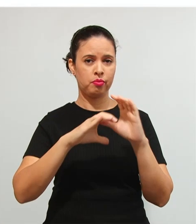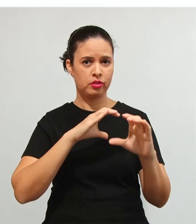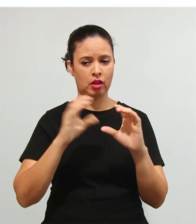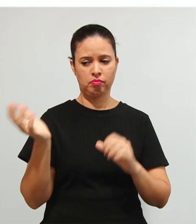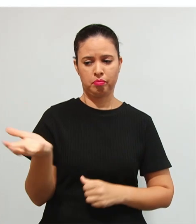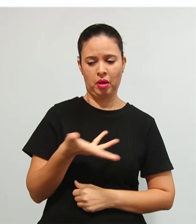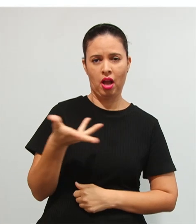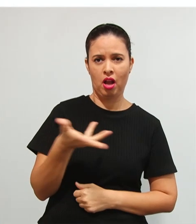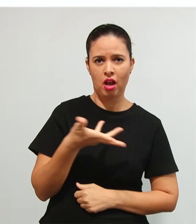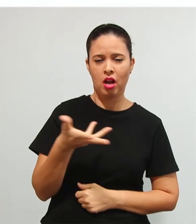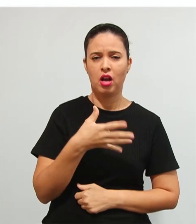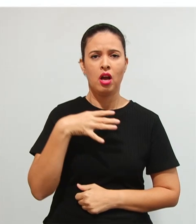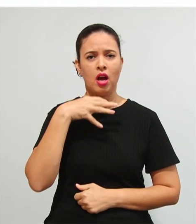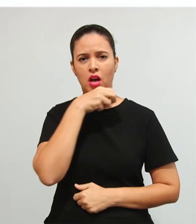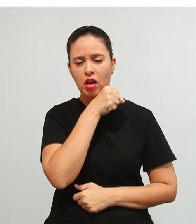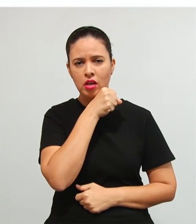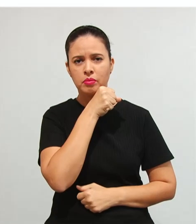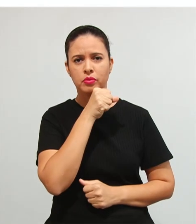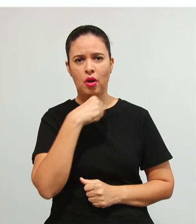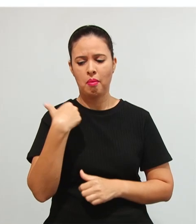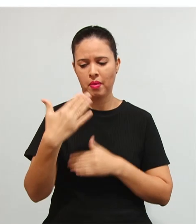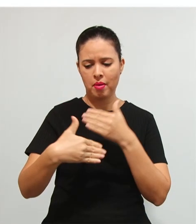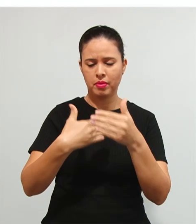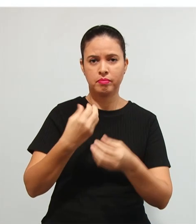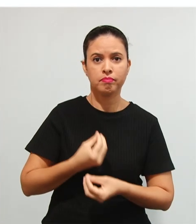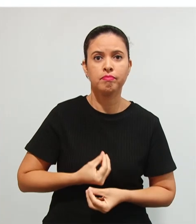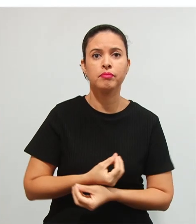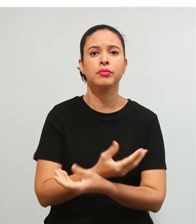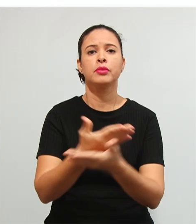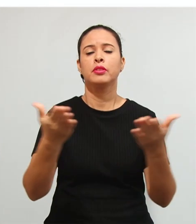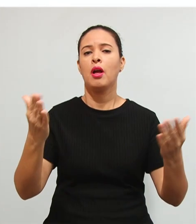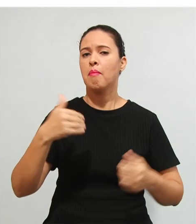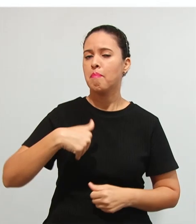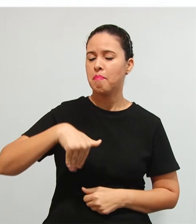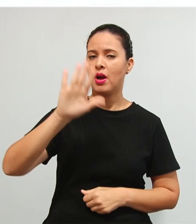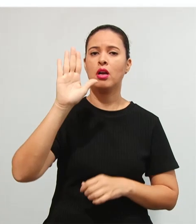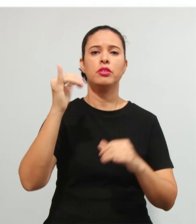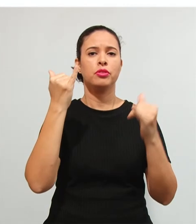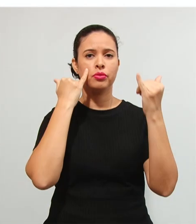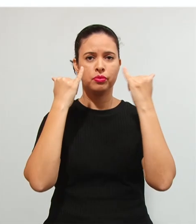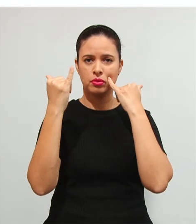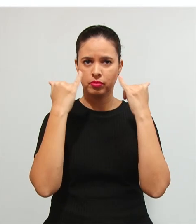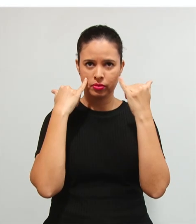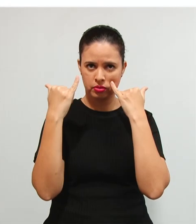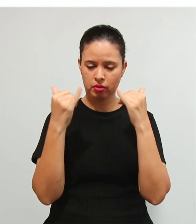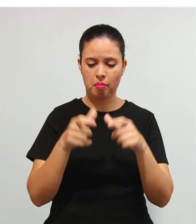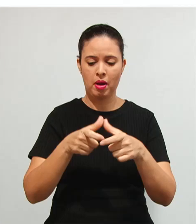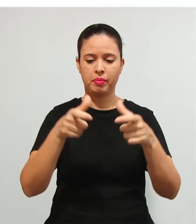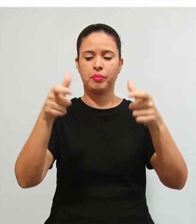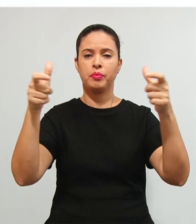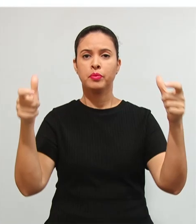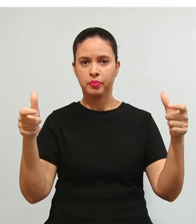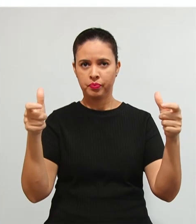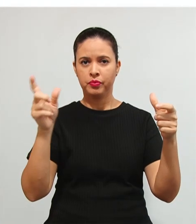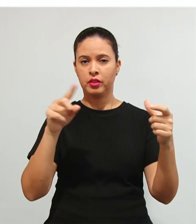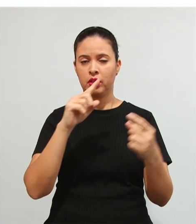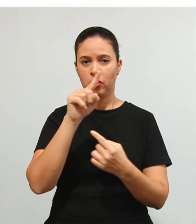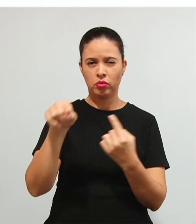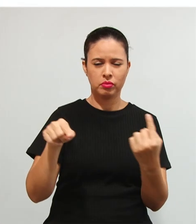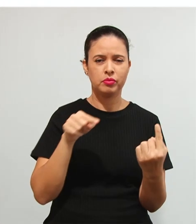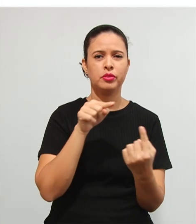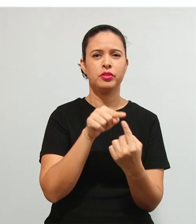agilizar, aperfeiçoar e disponibilizar mais e mais informações. Isso de forma